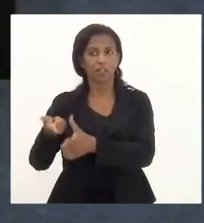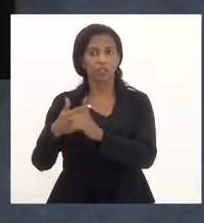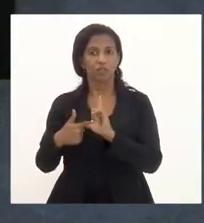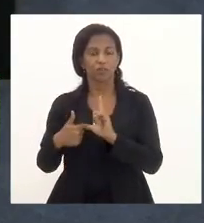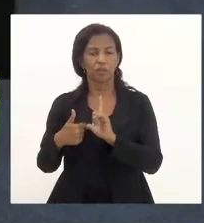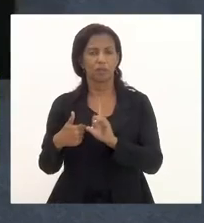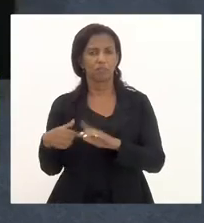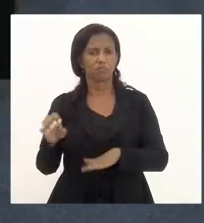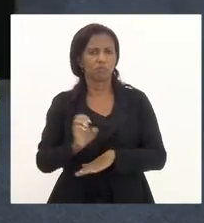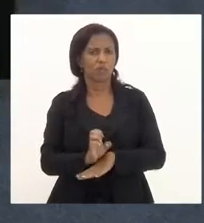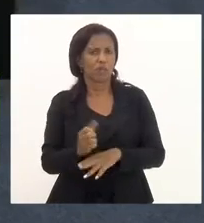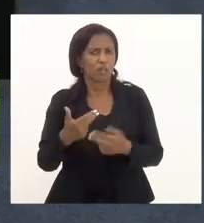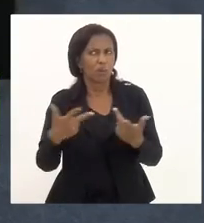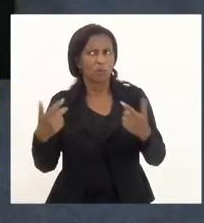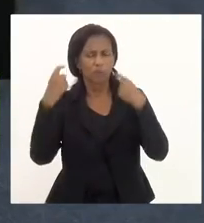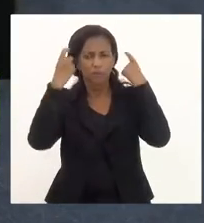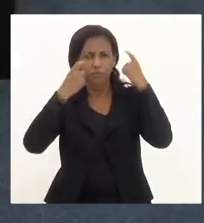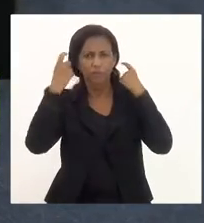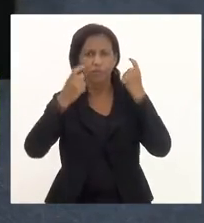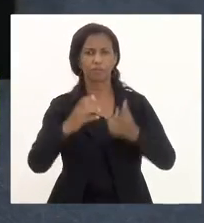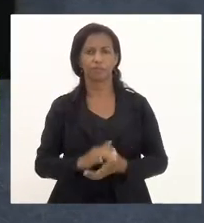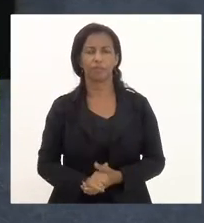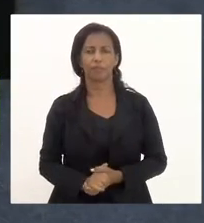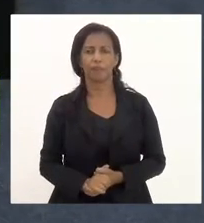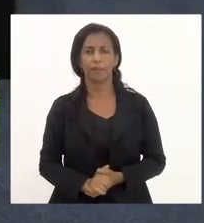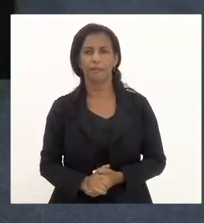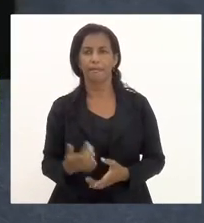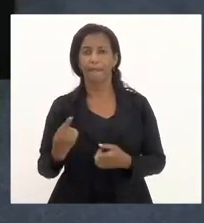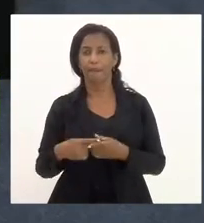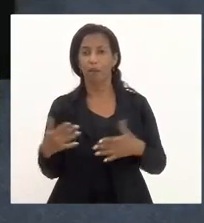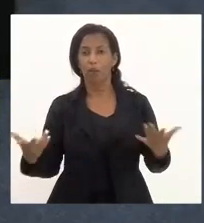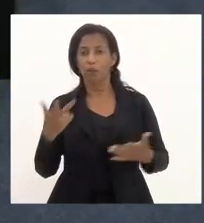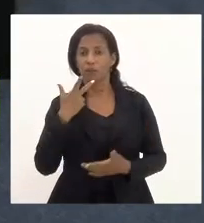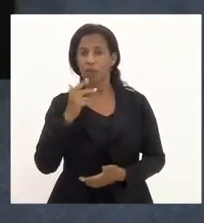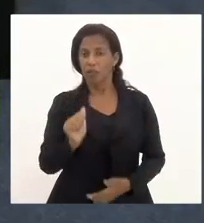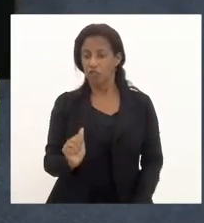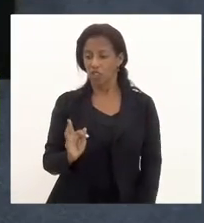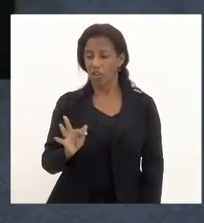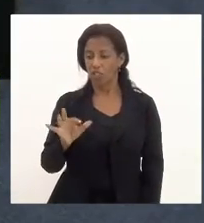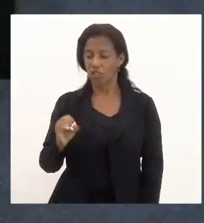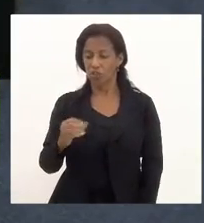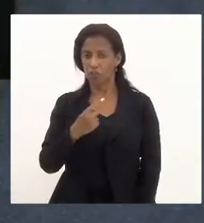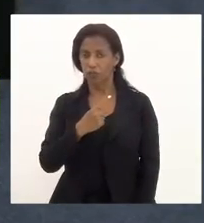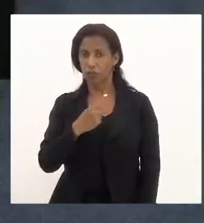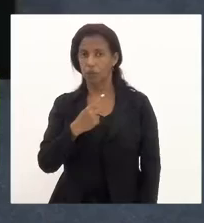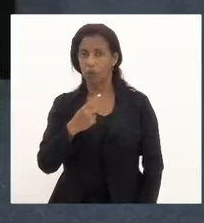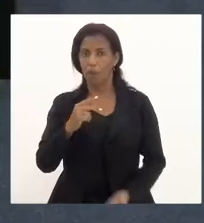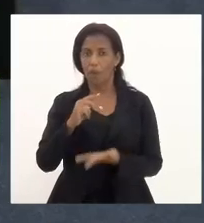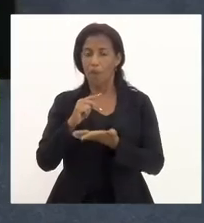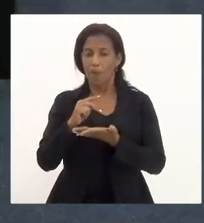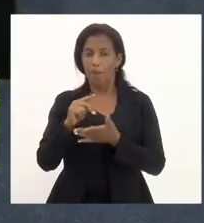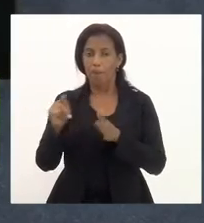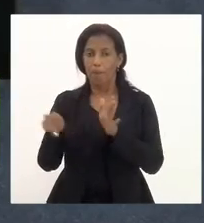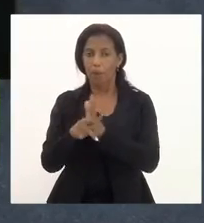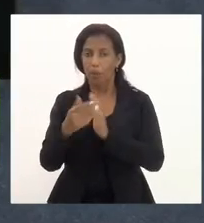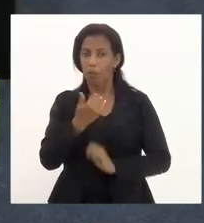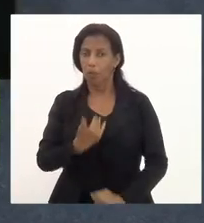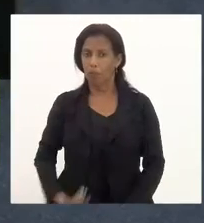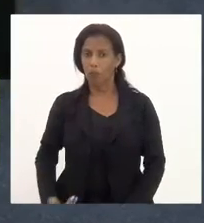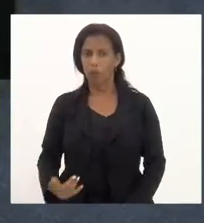Dívida Pública do Rio de Janeiro isso é uma coisa muito preocupante porque quando a gente fala de ativos públicos para traduzir significa